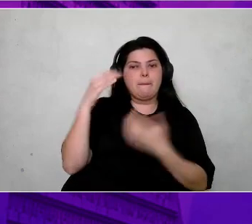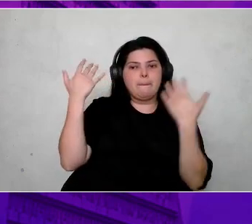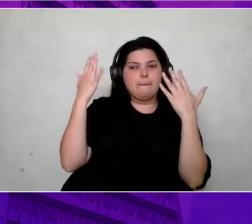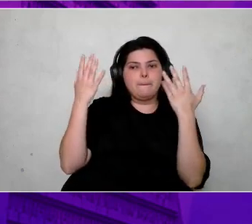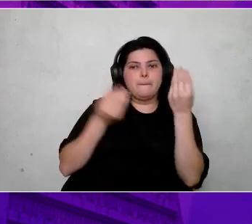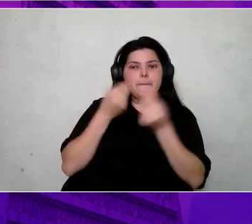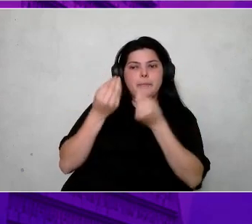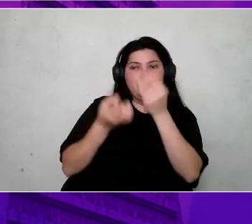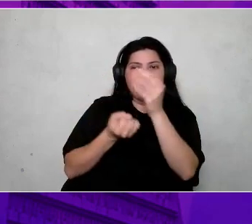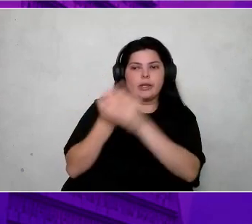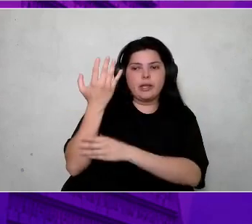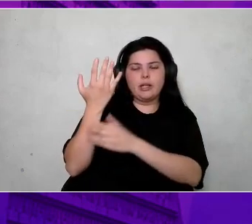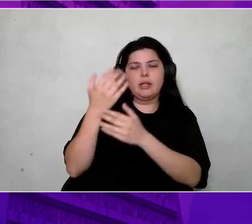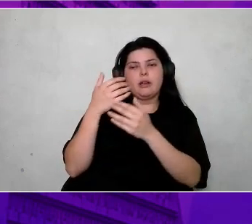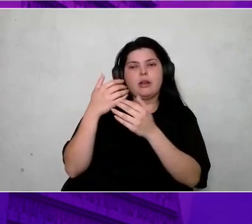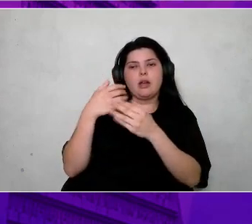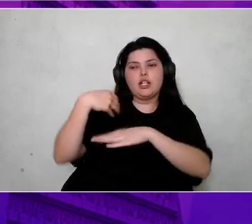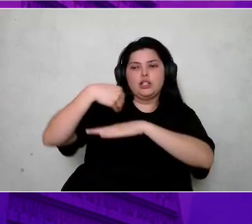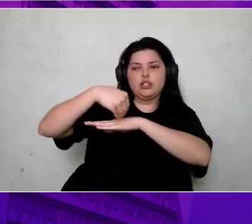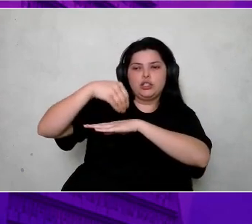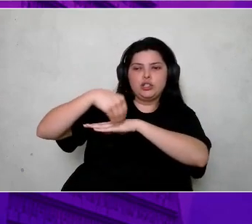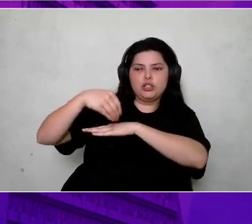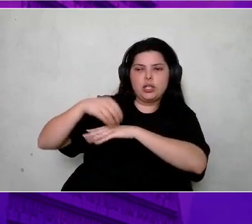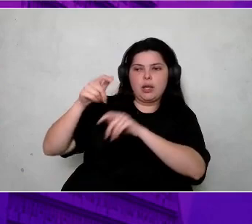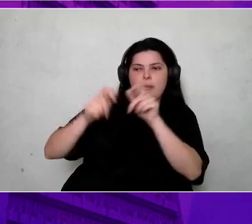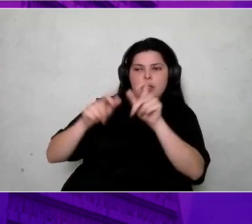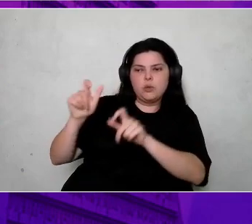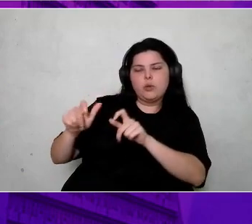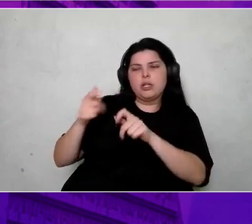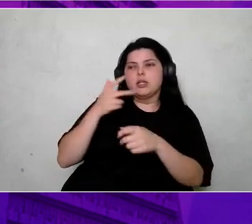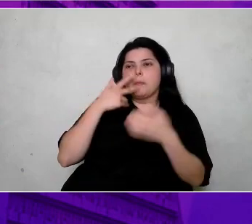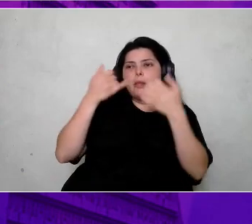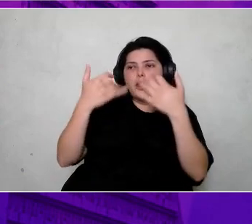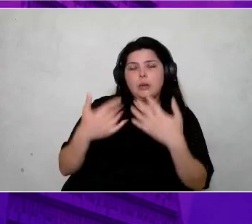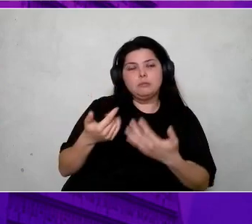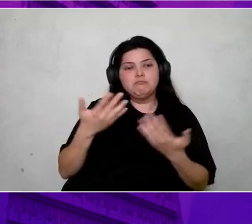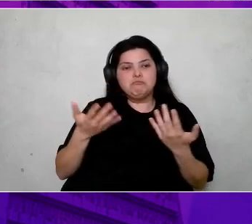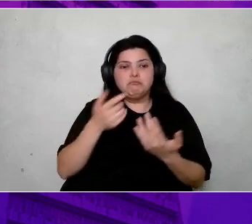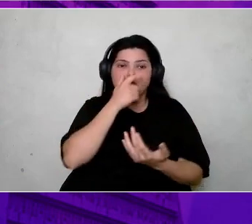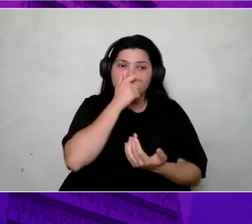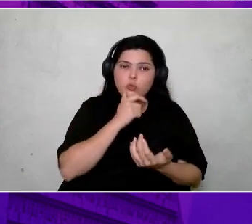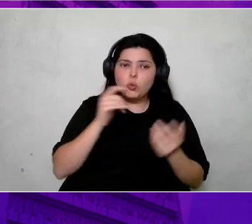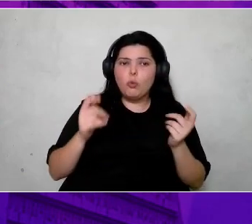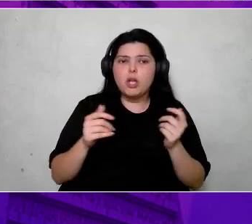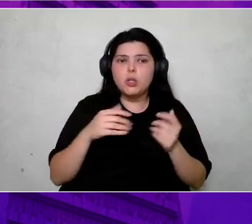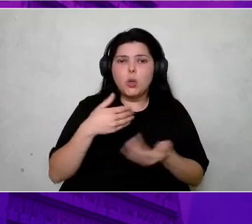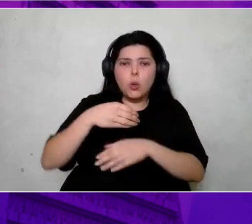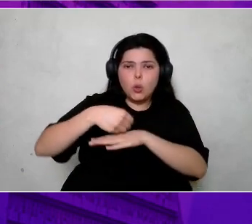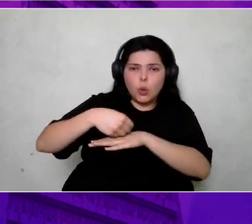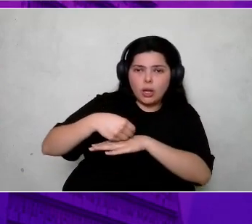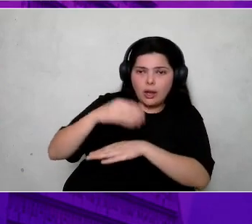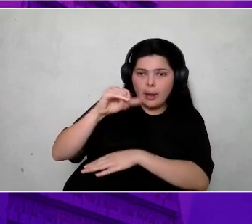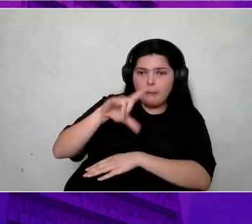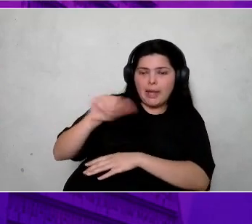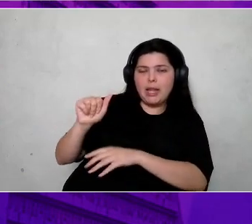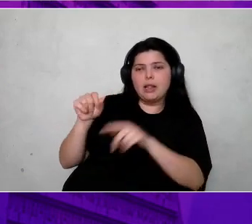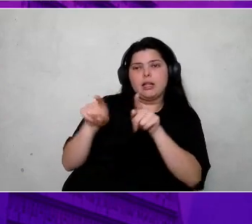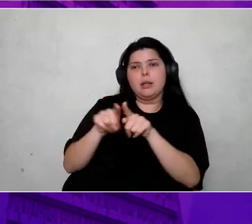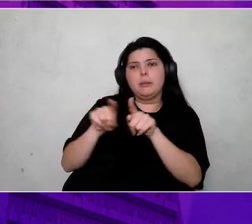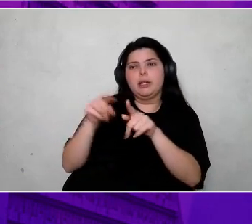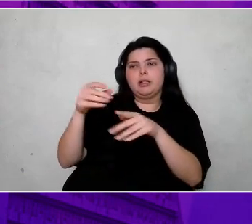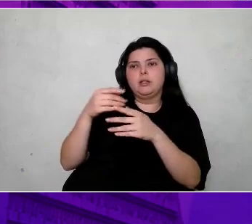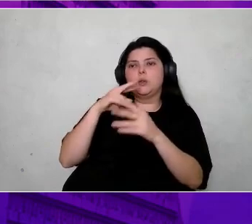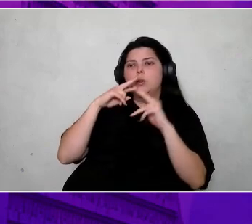aqui recomendações para a pessoa, dizendo: olha, que tal você recomendar a Camila, ou você reconhecer a Camila